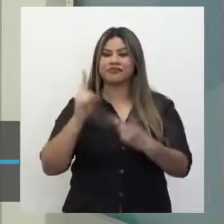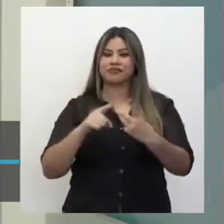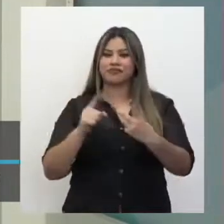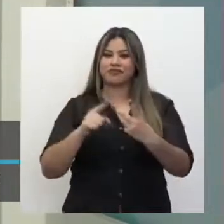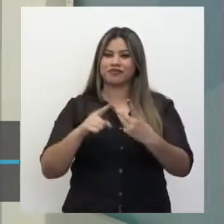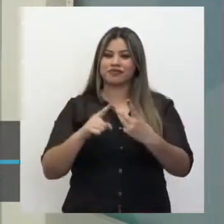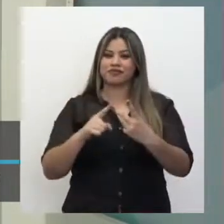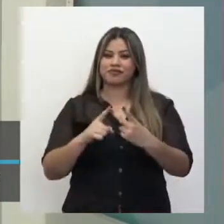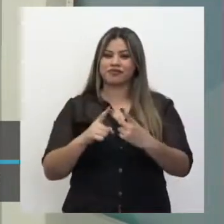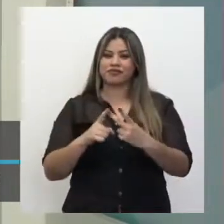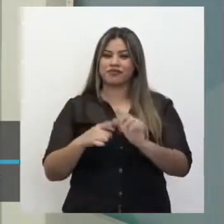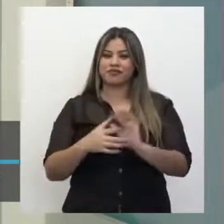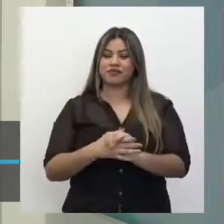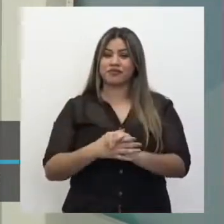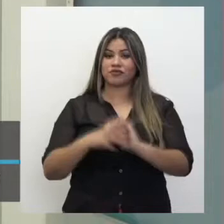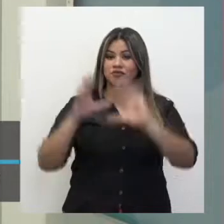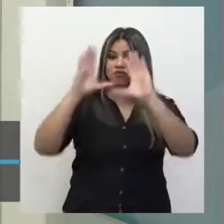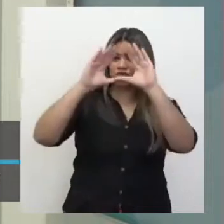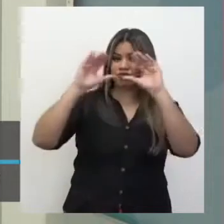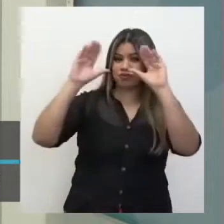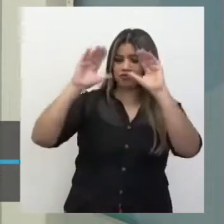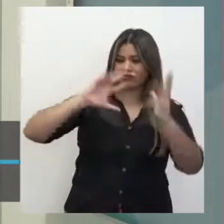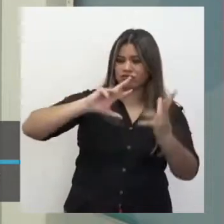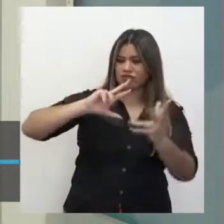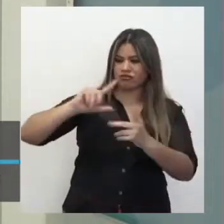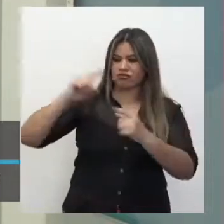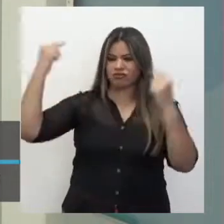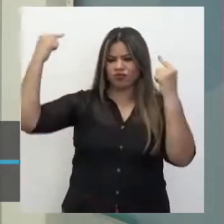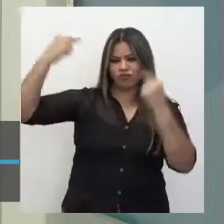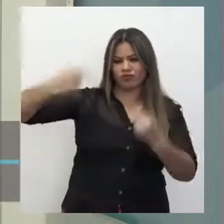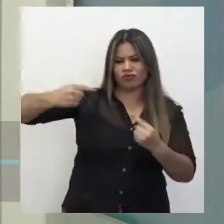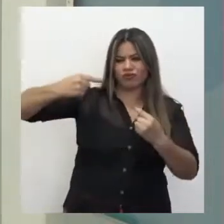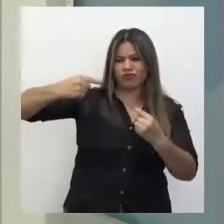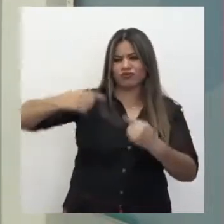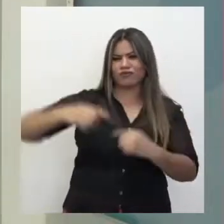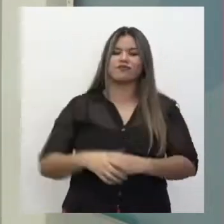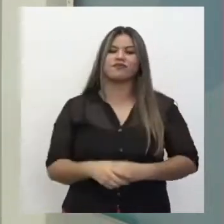o céu ameaça a terra. Vamos lá.